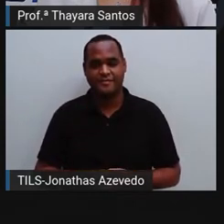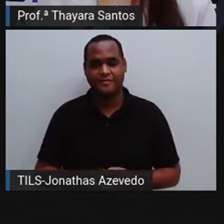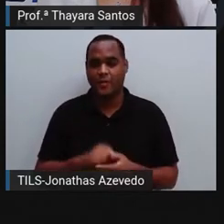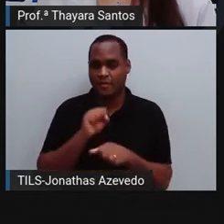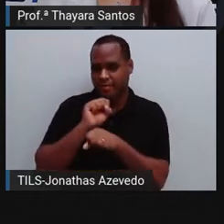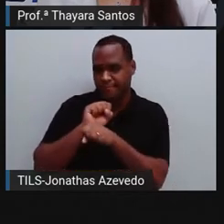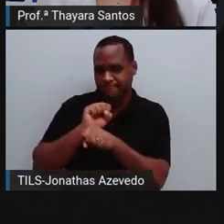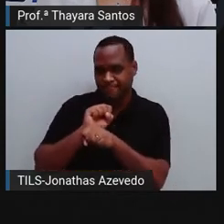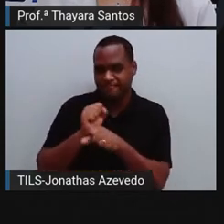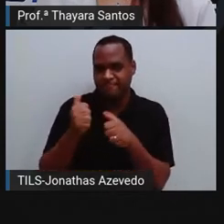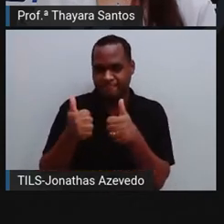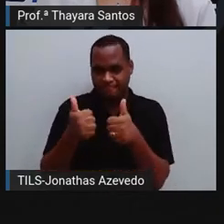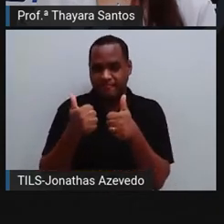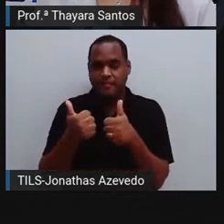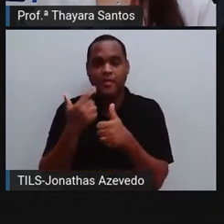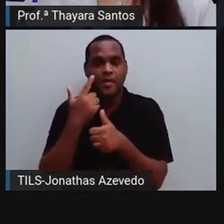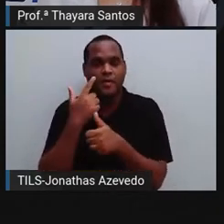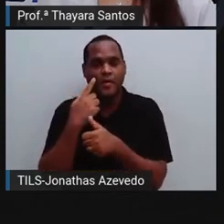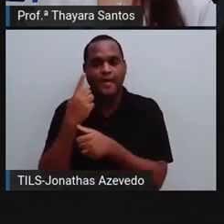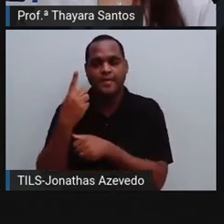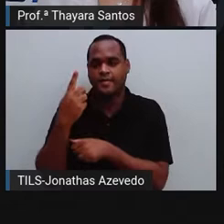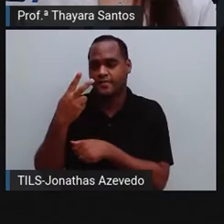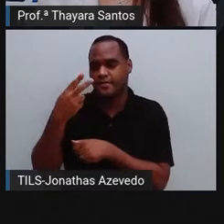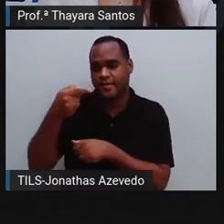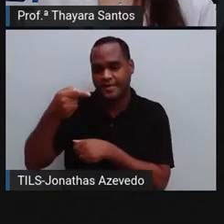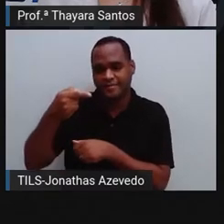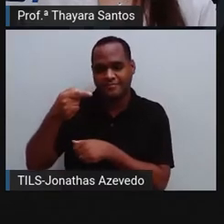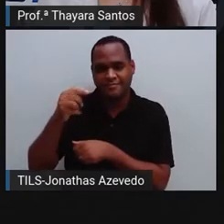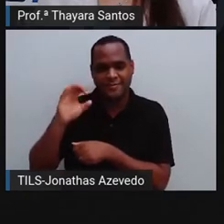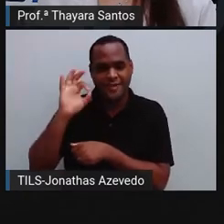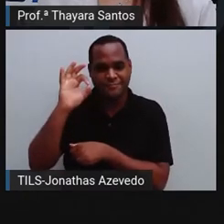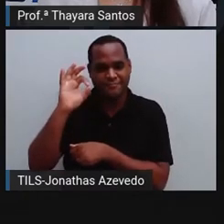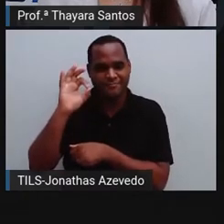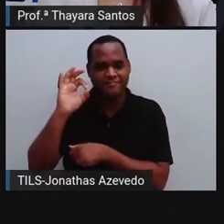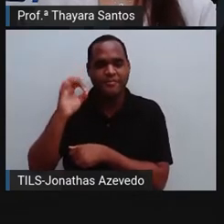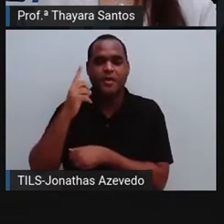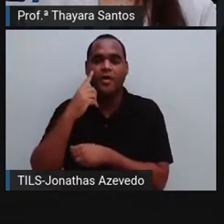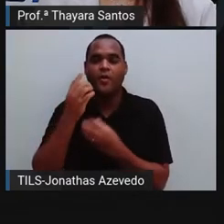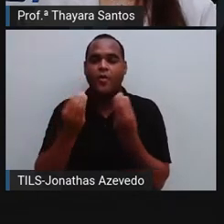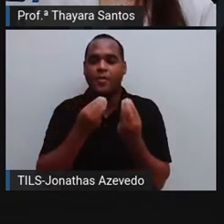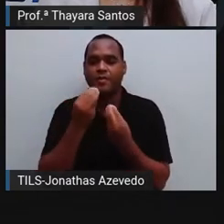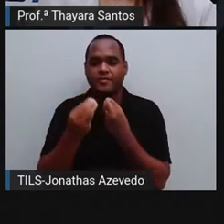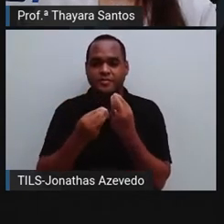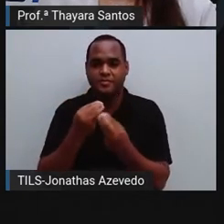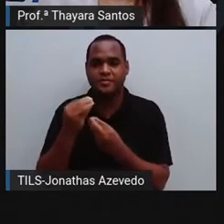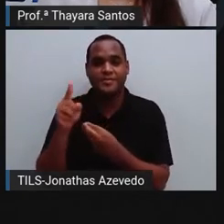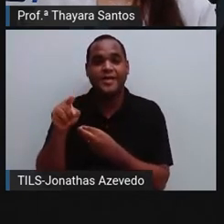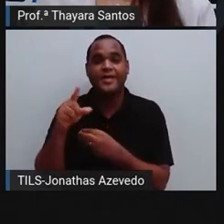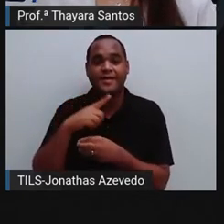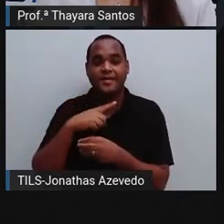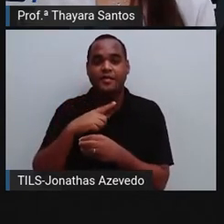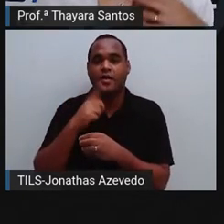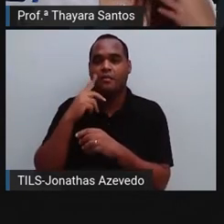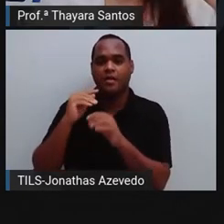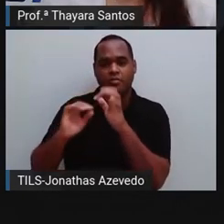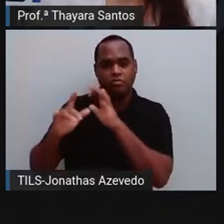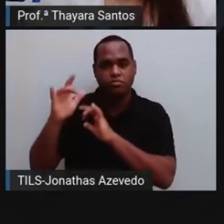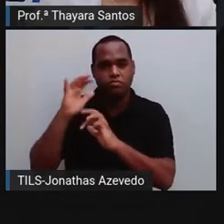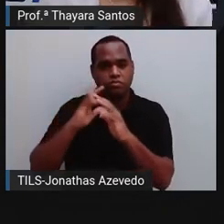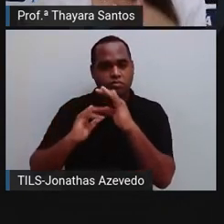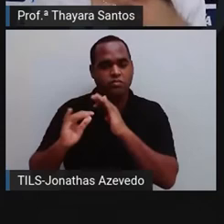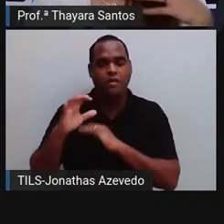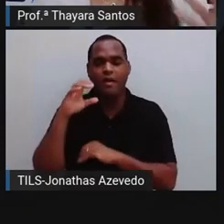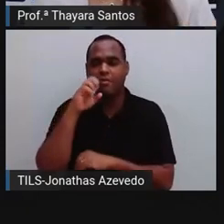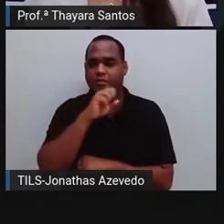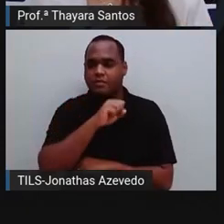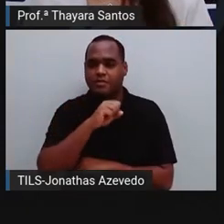Vou parar aqui. Ó, tá em 127 graus. Ó, como os átomos estão se comportando agora? Eles estão se agitando muito.